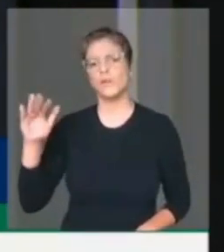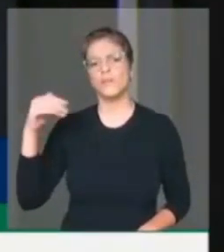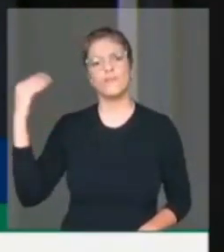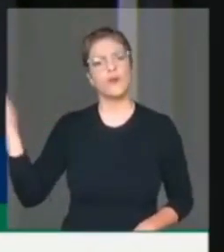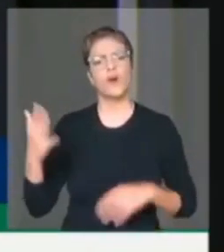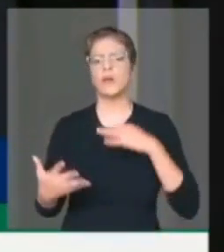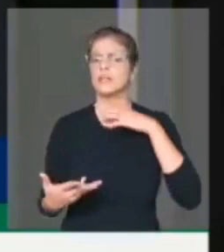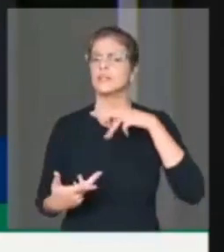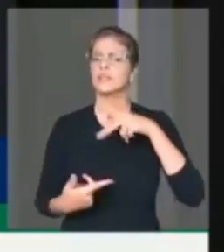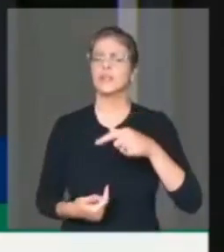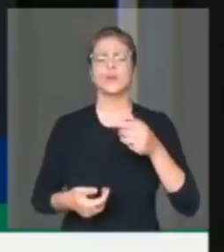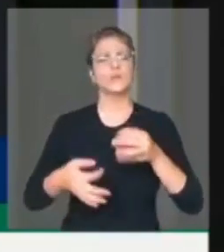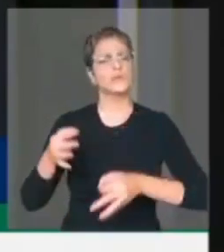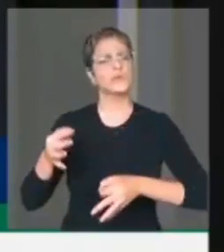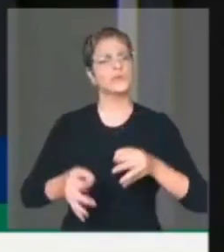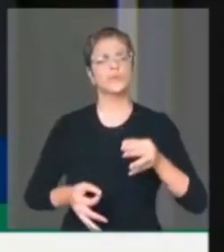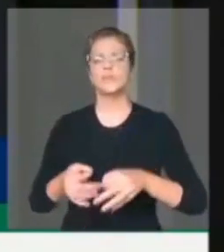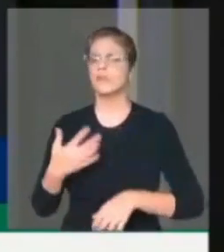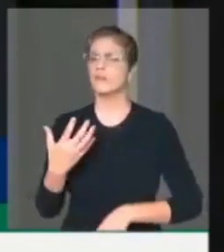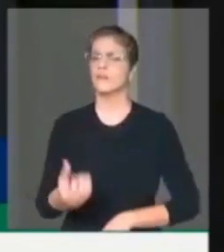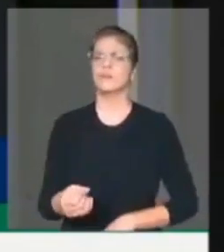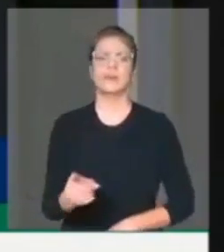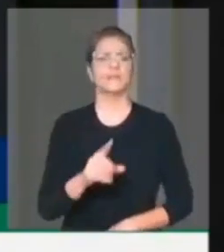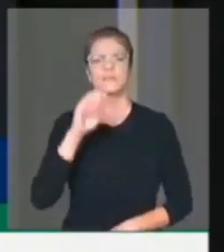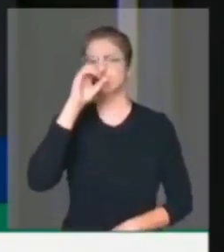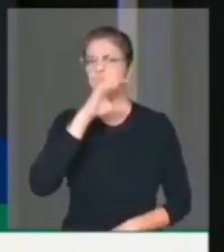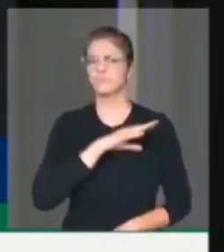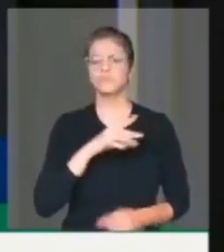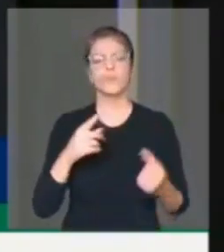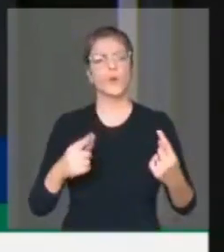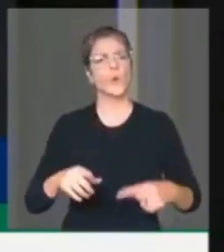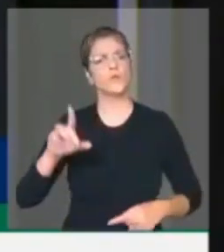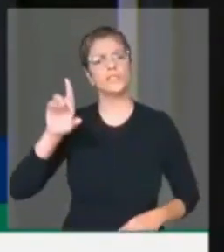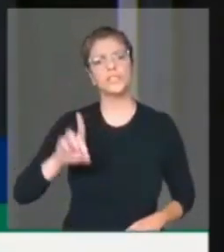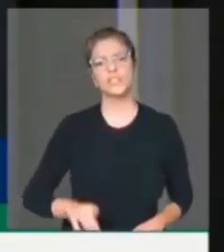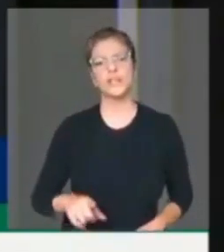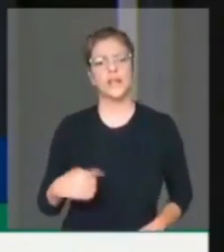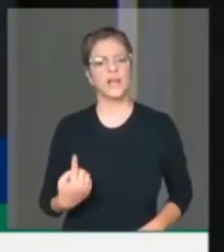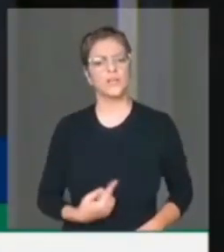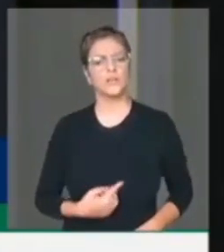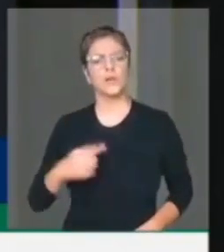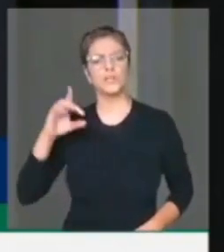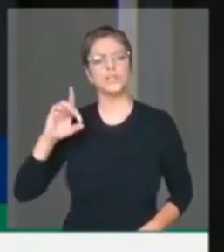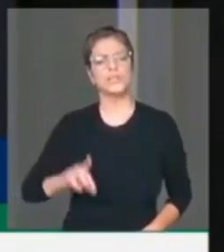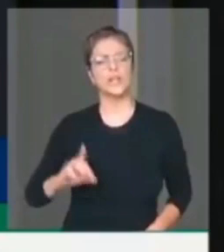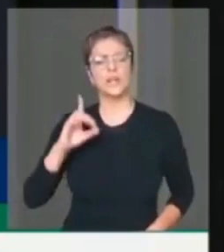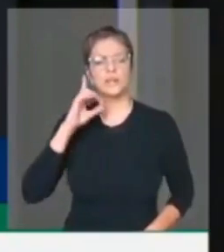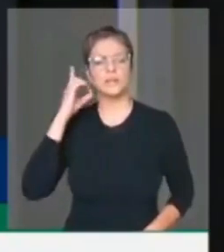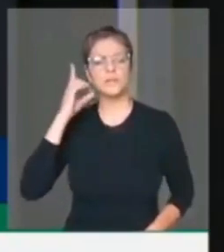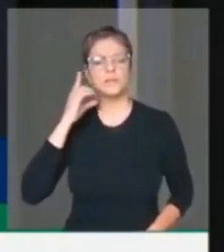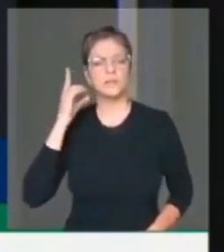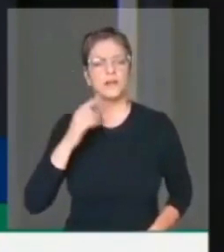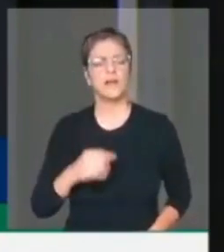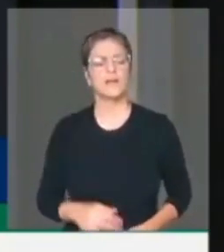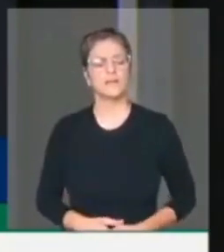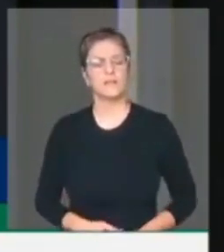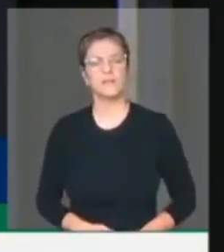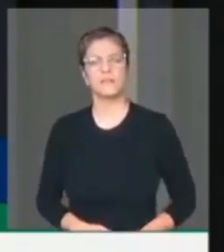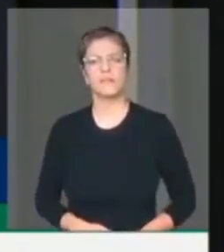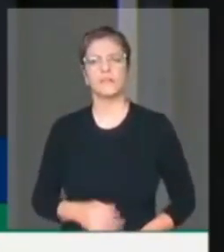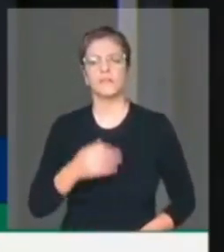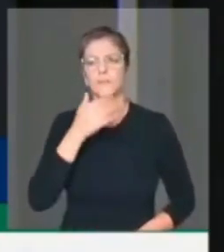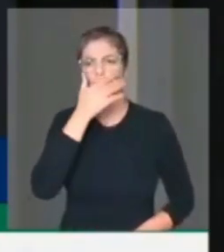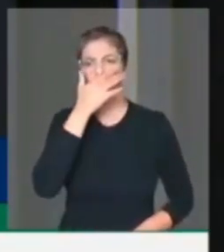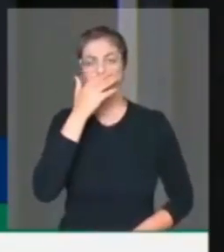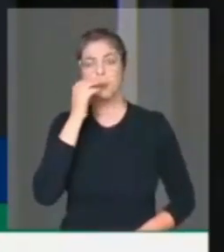internacionais. Não podemos aceitar essas violações de direitos e prerrogativas de deputados. E sim, está